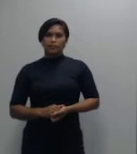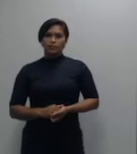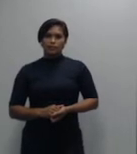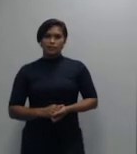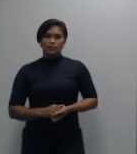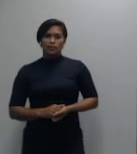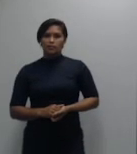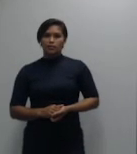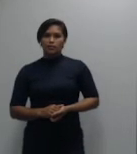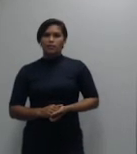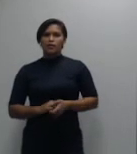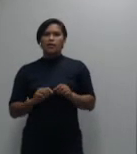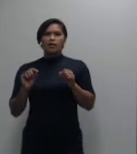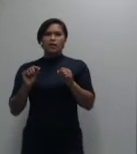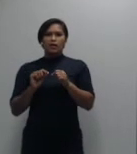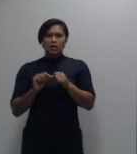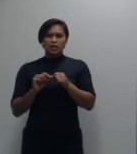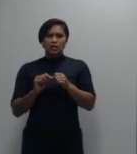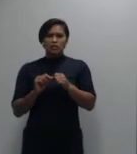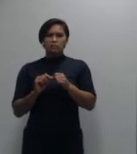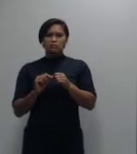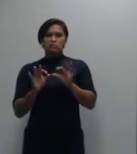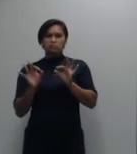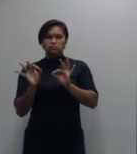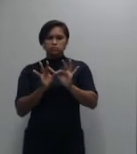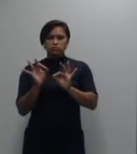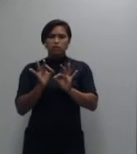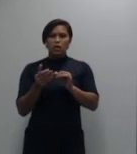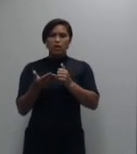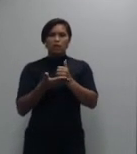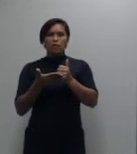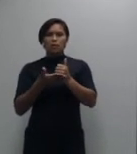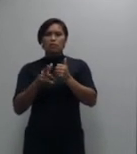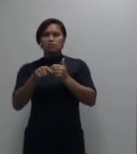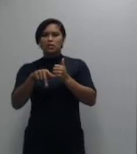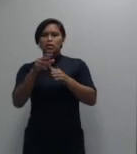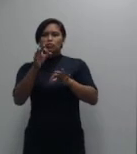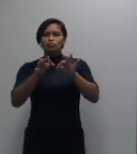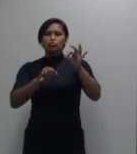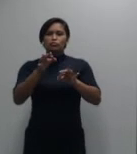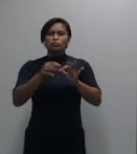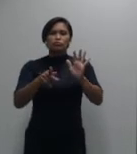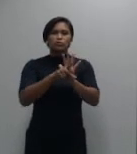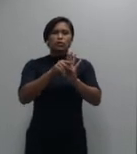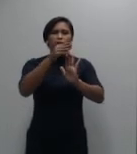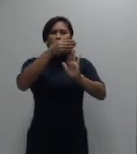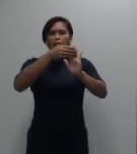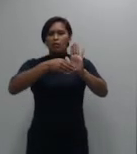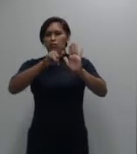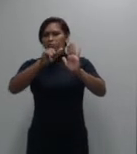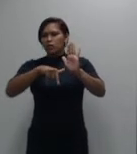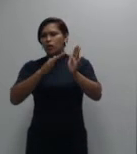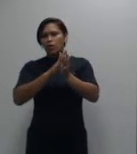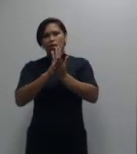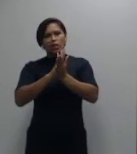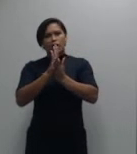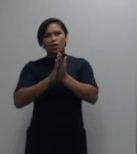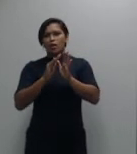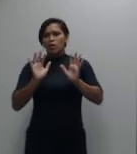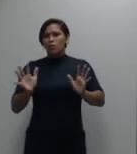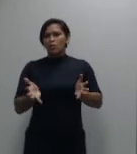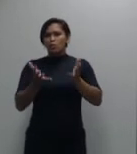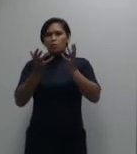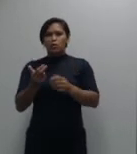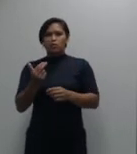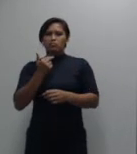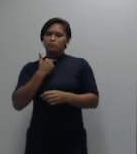e eu fazendo evidentemente com base em aspectos jurídicos que aqui não devem ser resolvido não podem